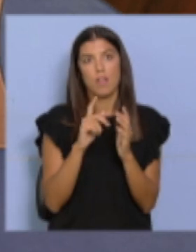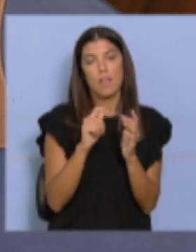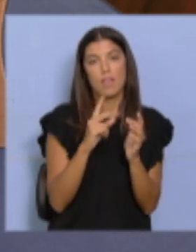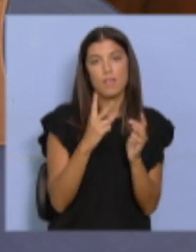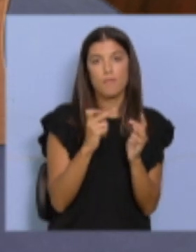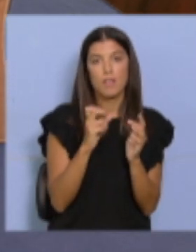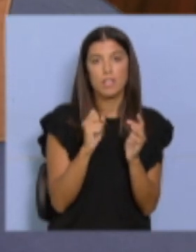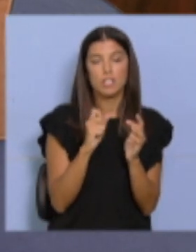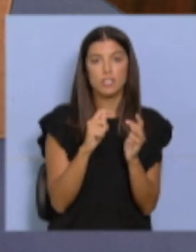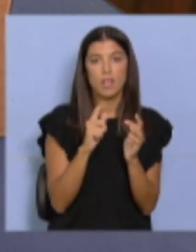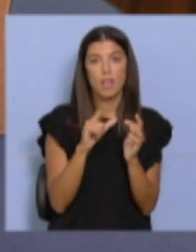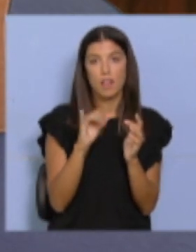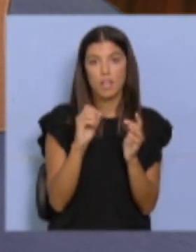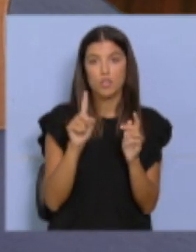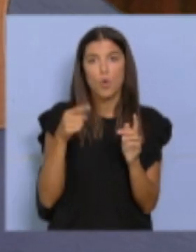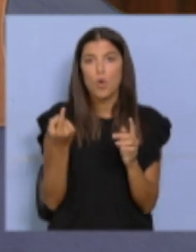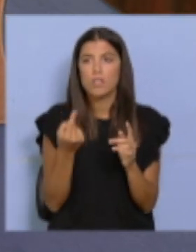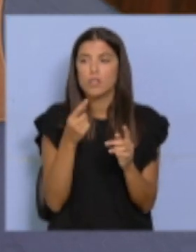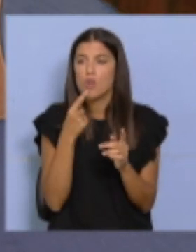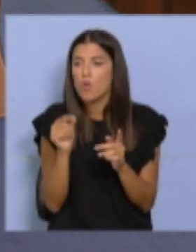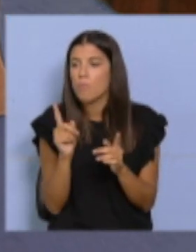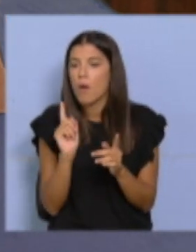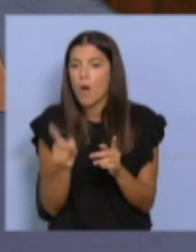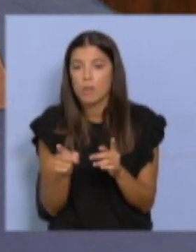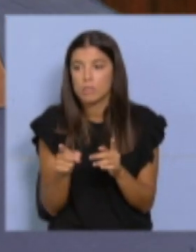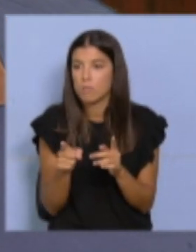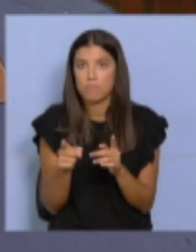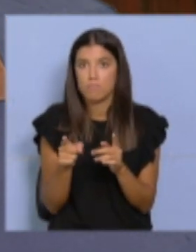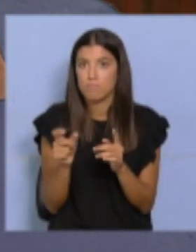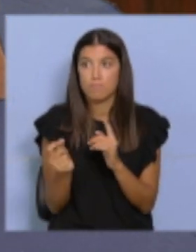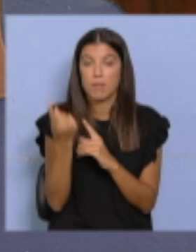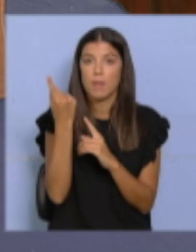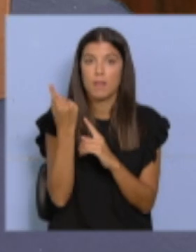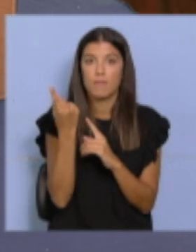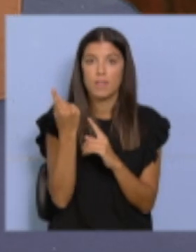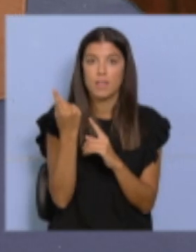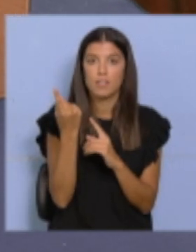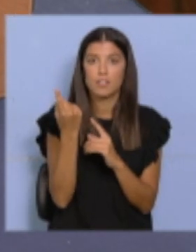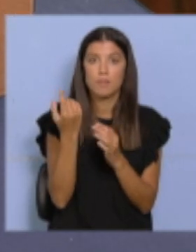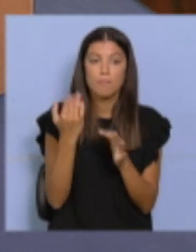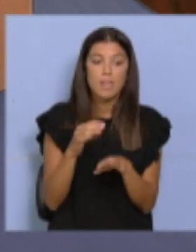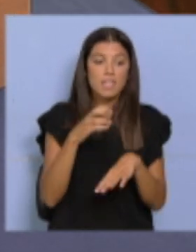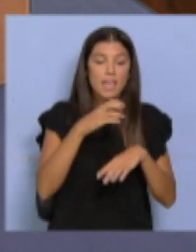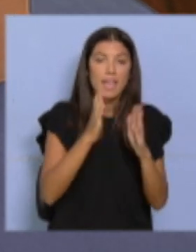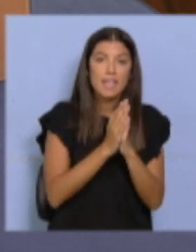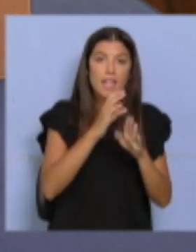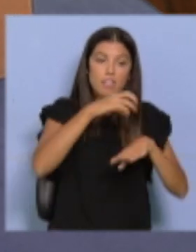enfim, algumas que a gente nem nunca ouviu falar, do que propriamente as igrejas católicas